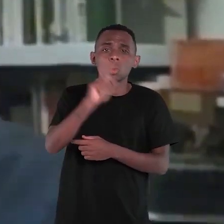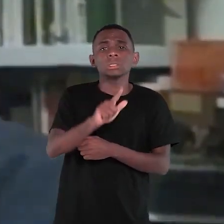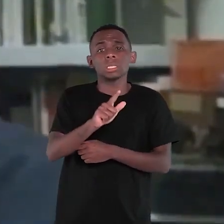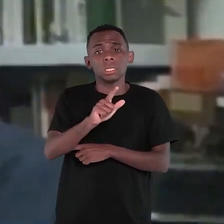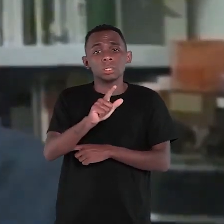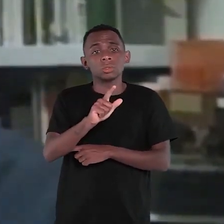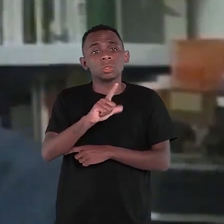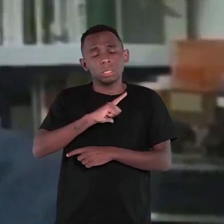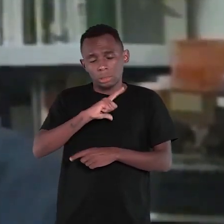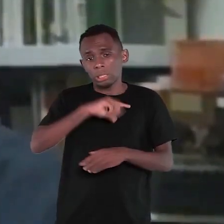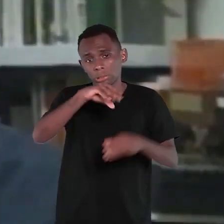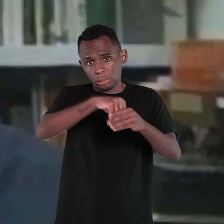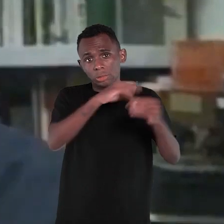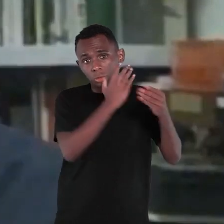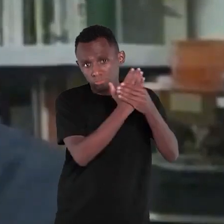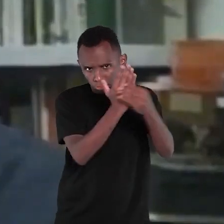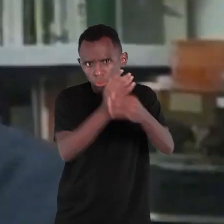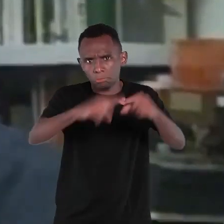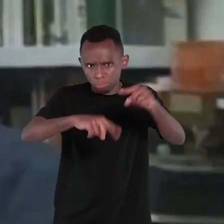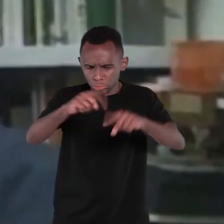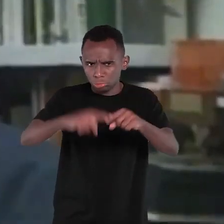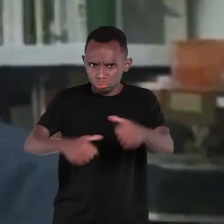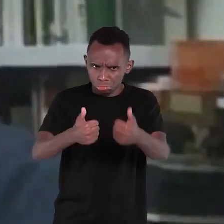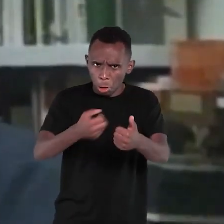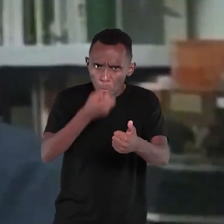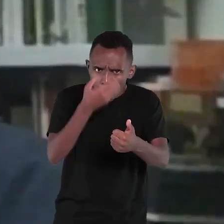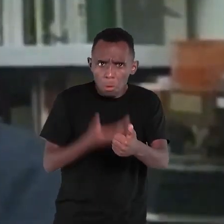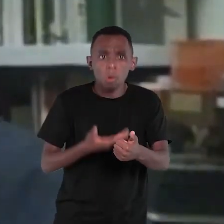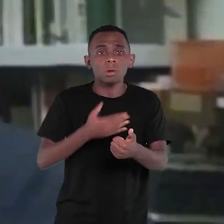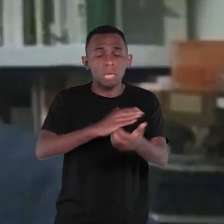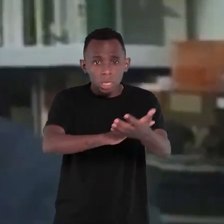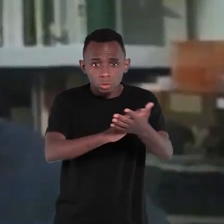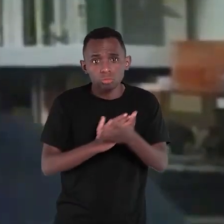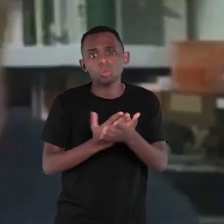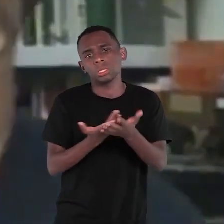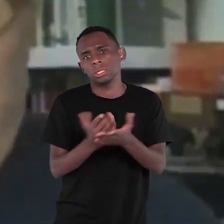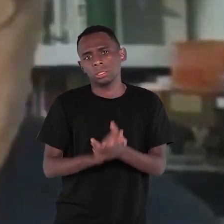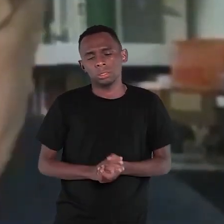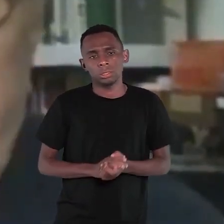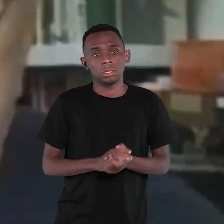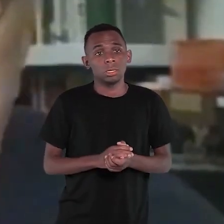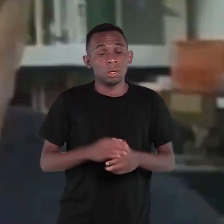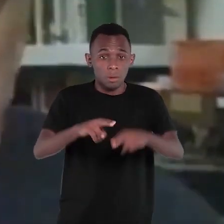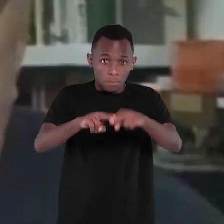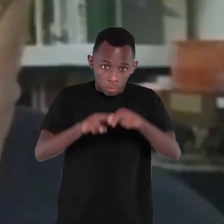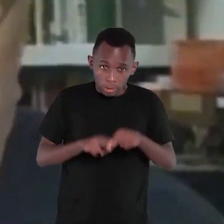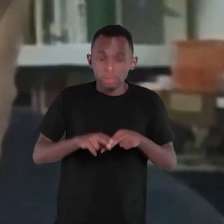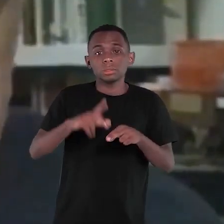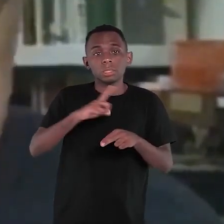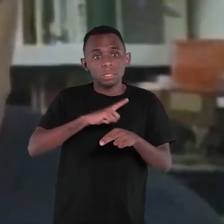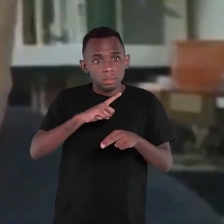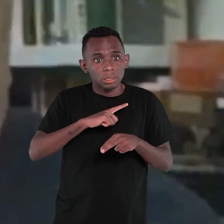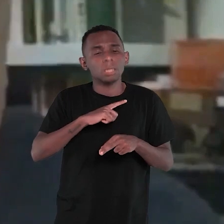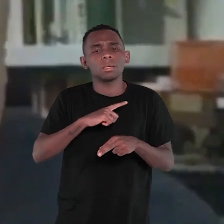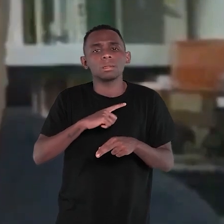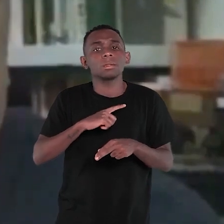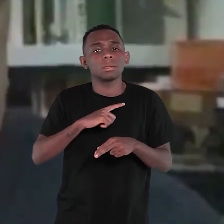temos nas bibliotecas bons equipamentos que ajudam, por isso que a gente tem uma